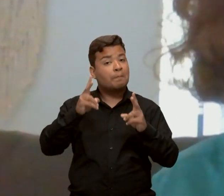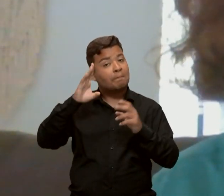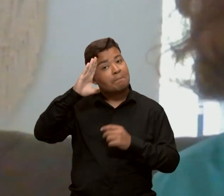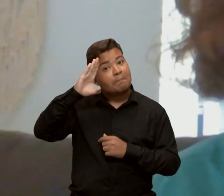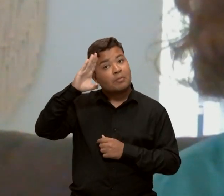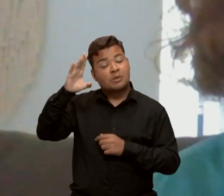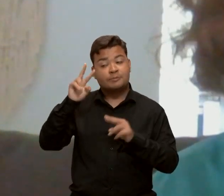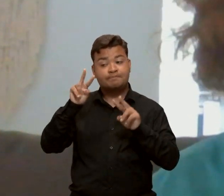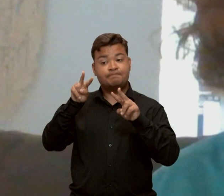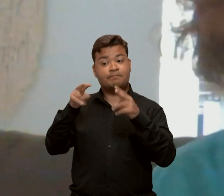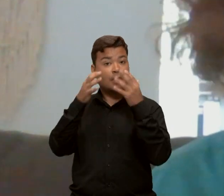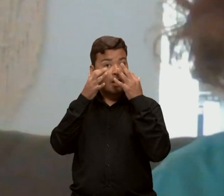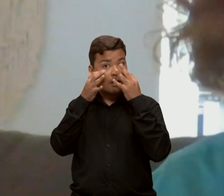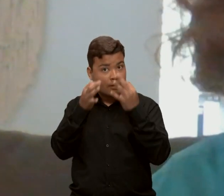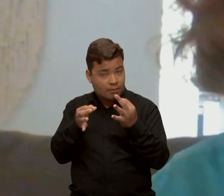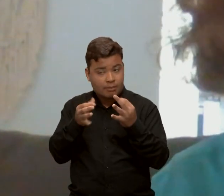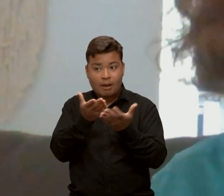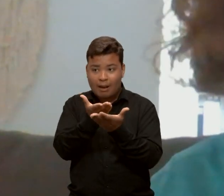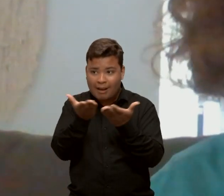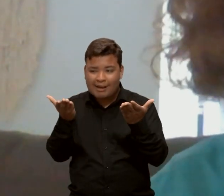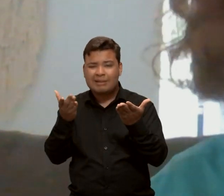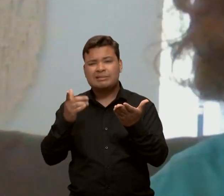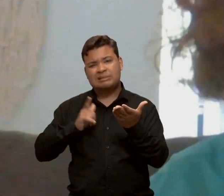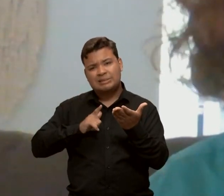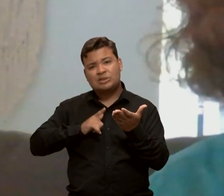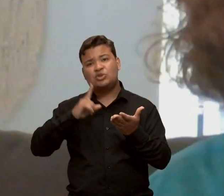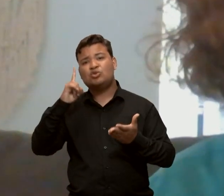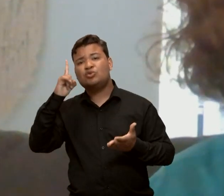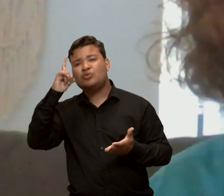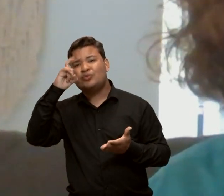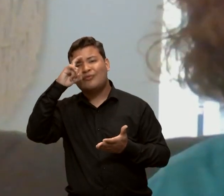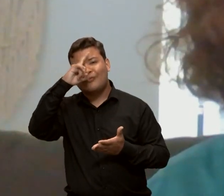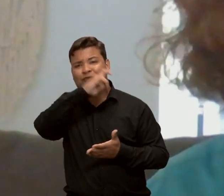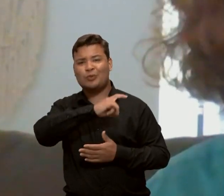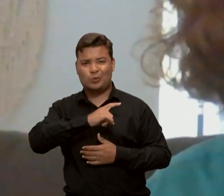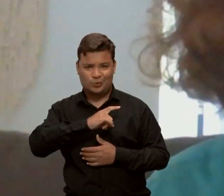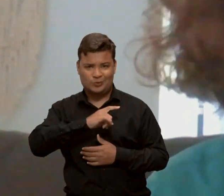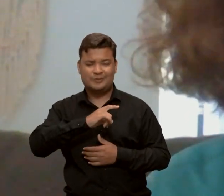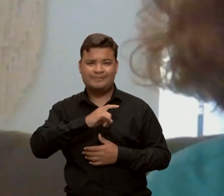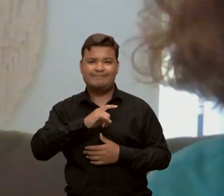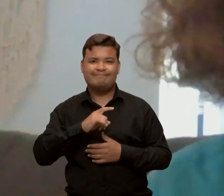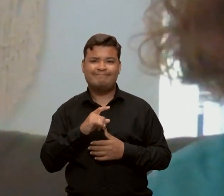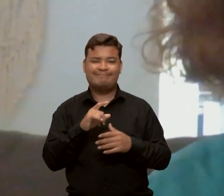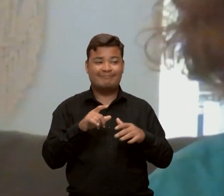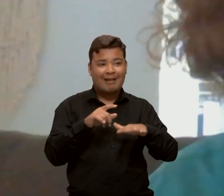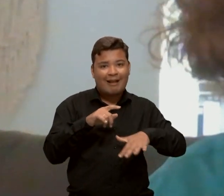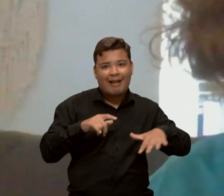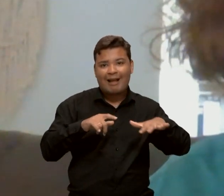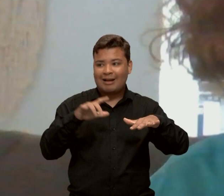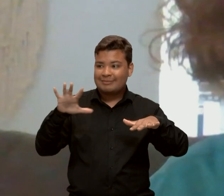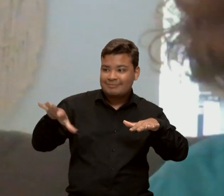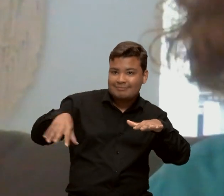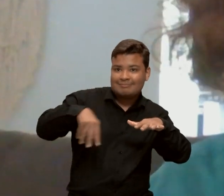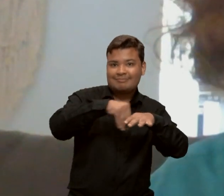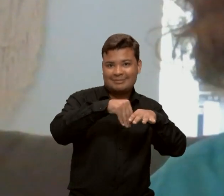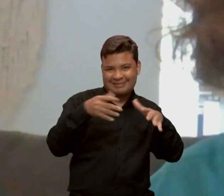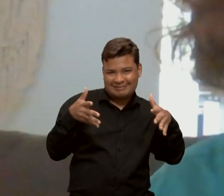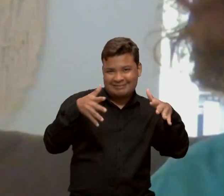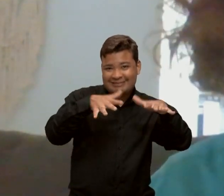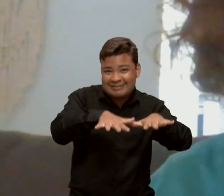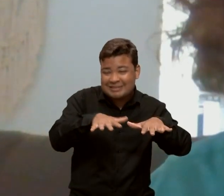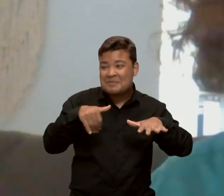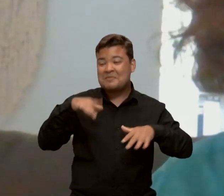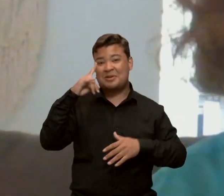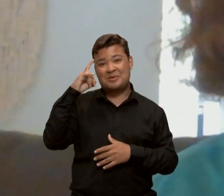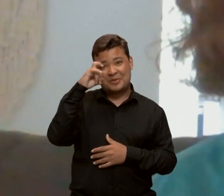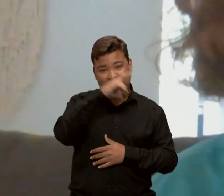especial as pessoas que têm mais dificuldade de estarem incluídas nessa sociedade, né?